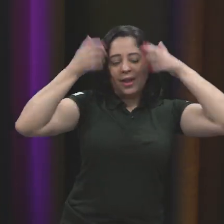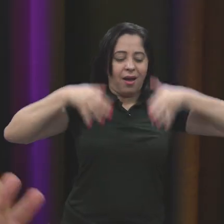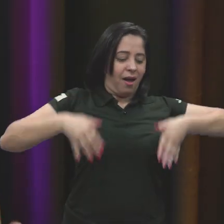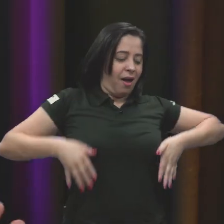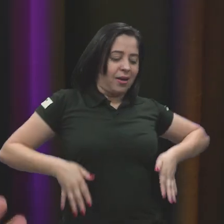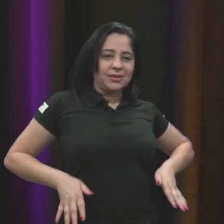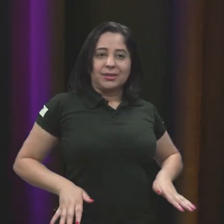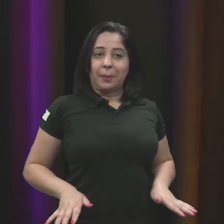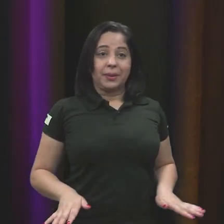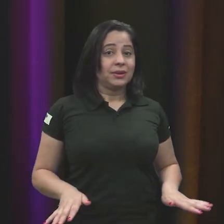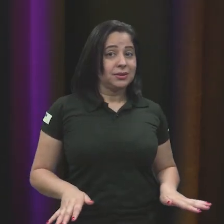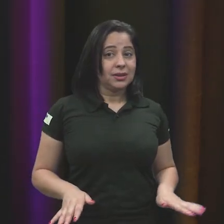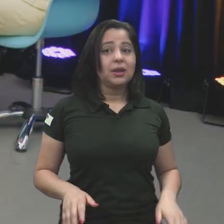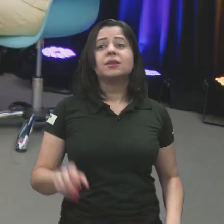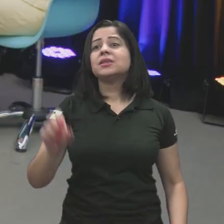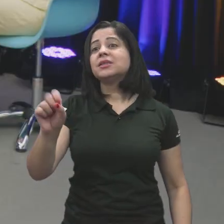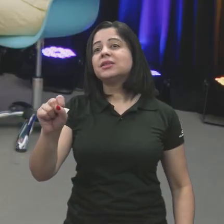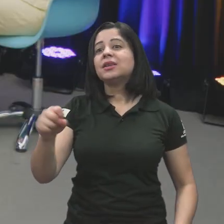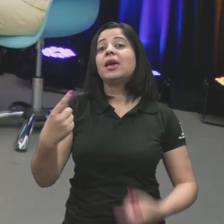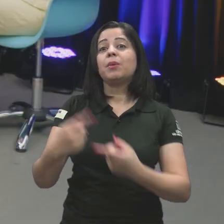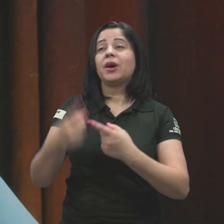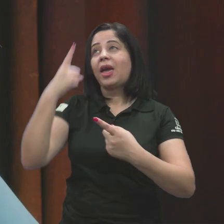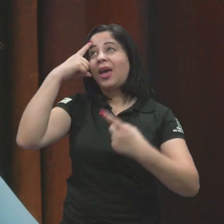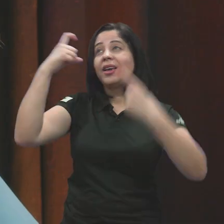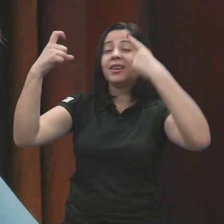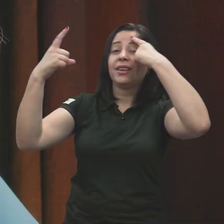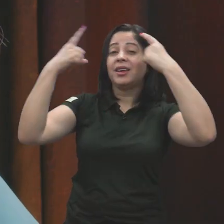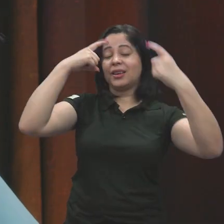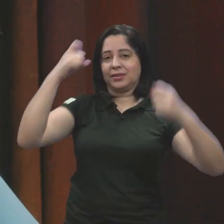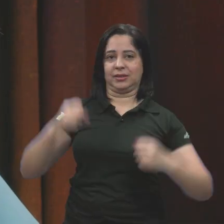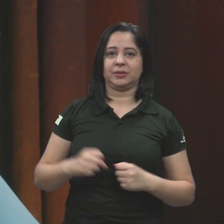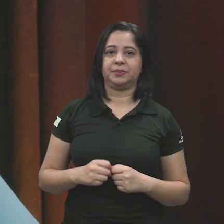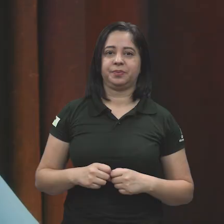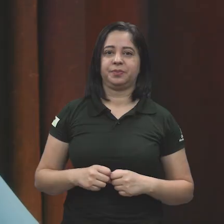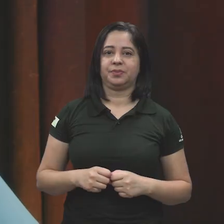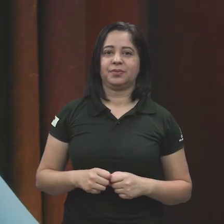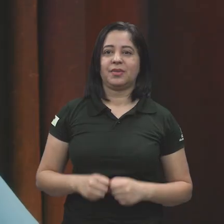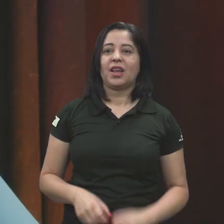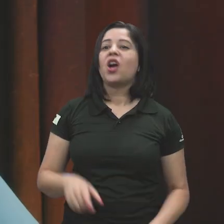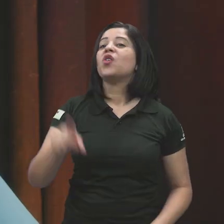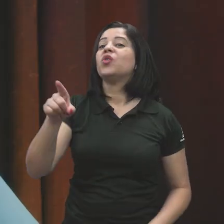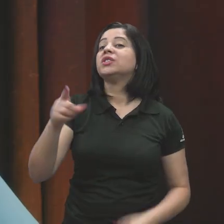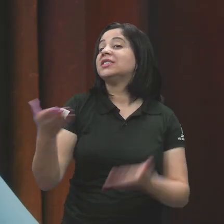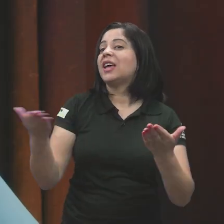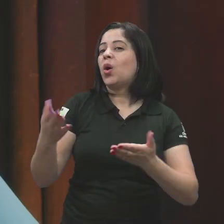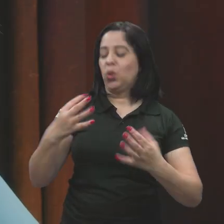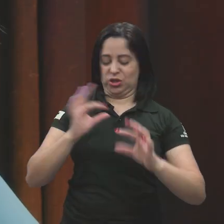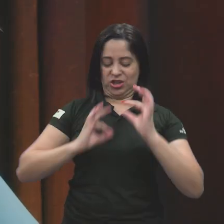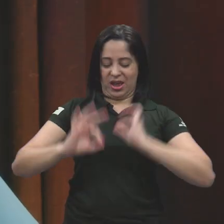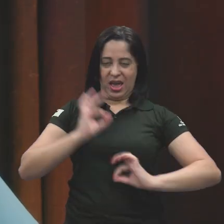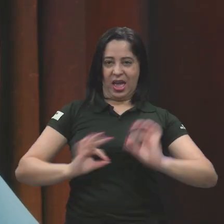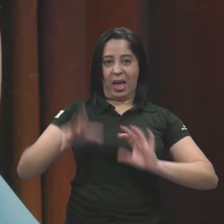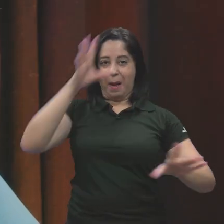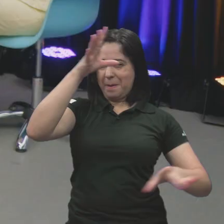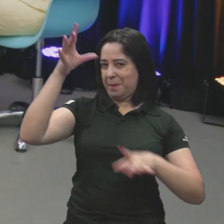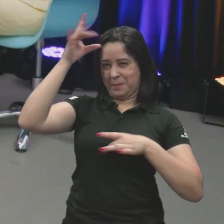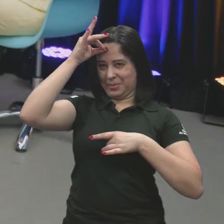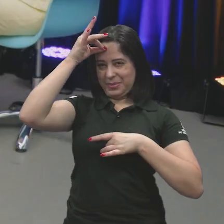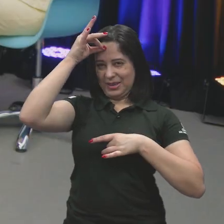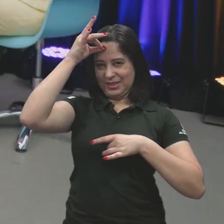e ela é a princesa. Despertar a criatividade, né? E diz pra Sim. gente, você tá num personagem da sua história, o Marcelo, que você tá todo